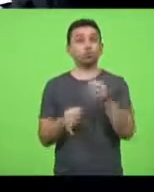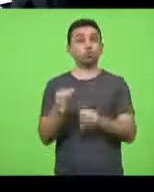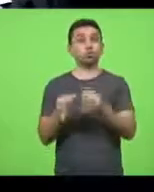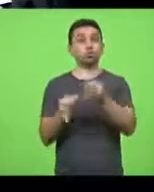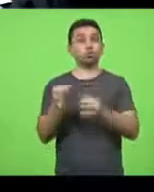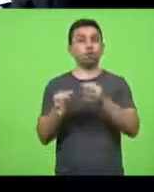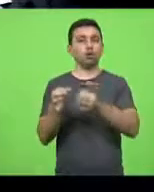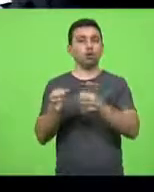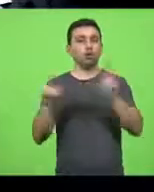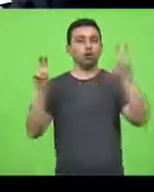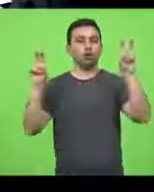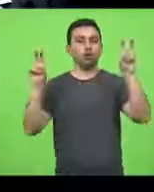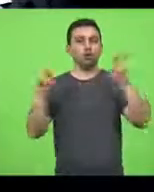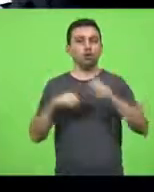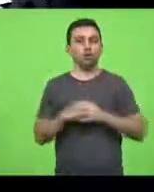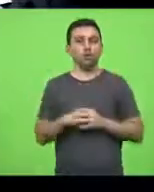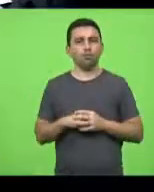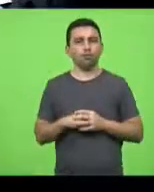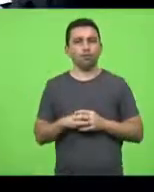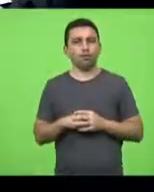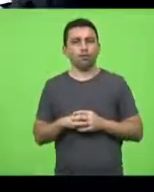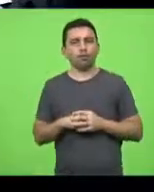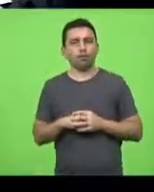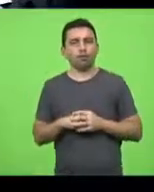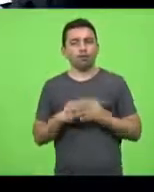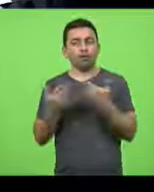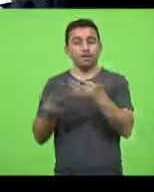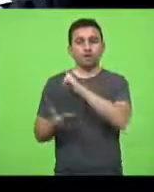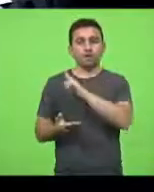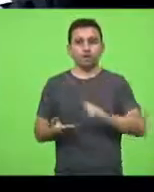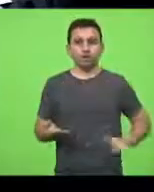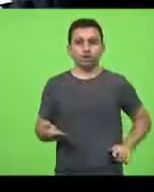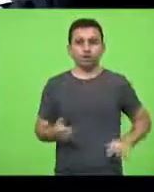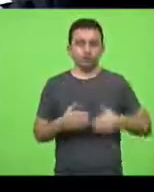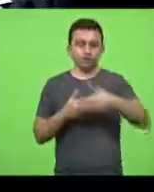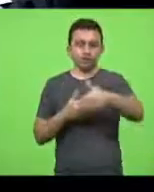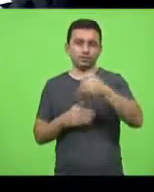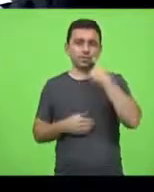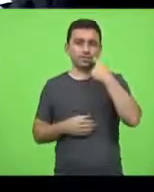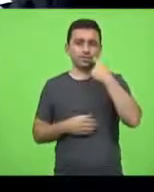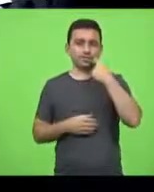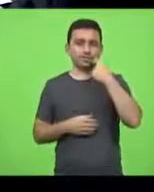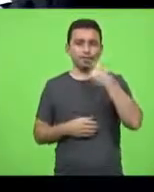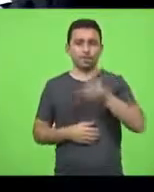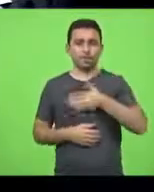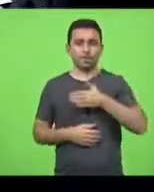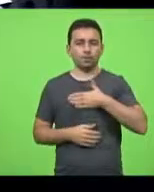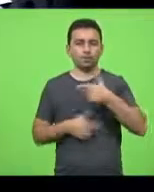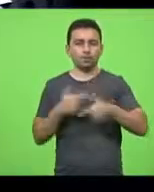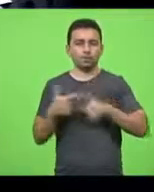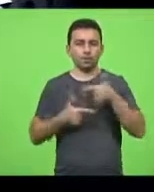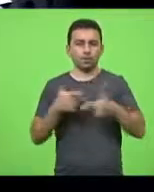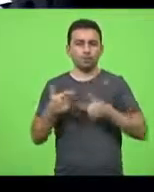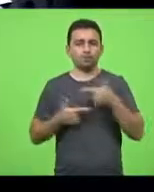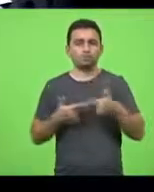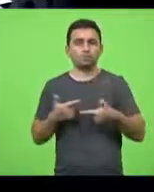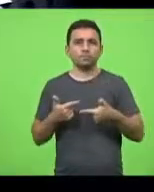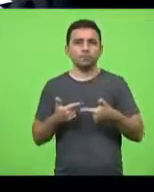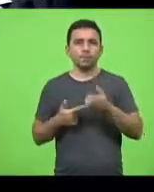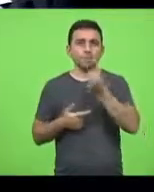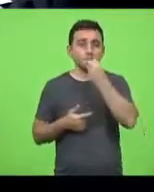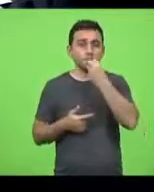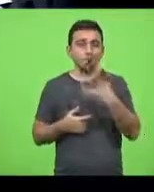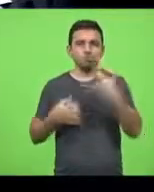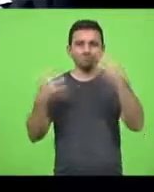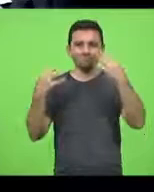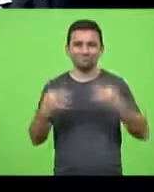olha só, julgar o governador na próxima sexta-feira. Eu faço o meu trabalho, faço muito bem feito,